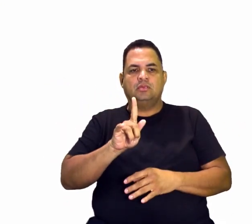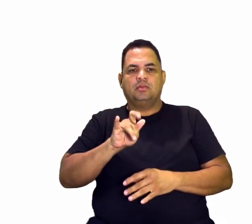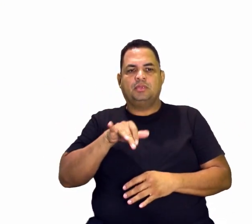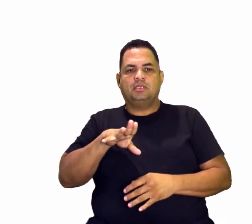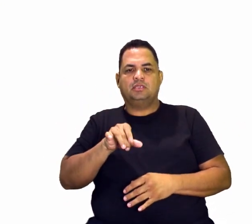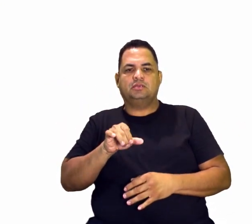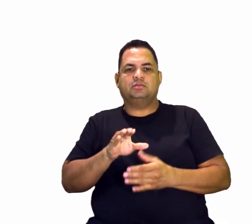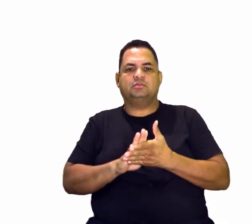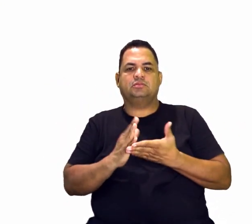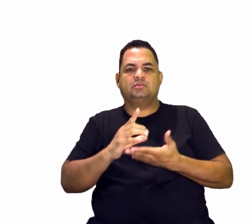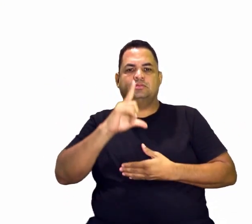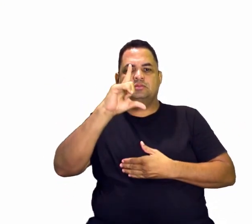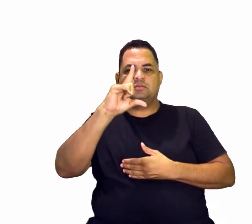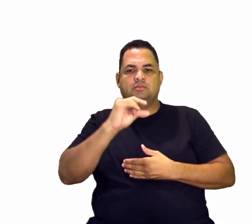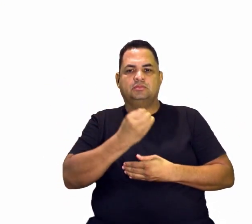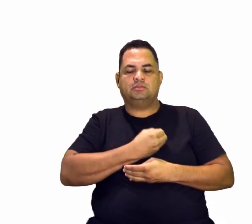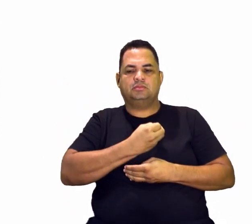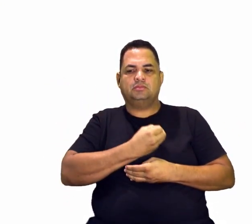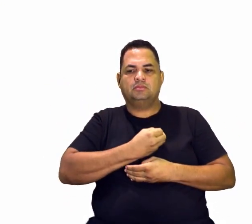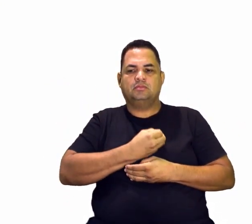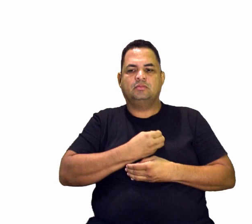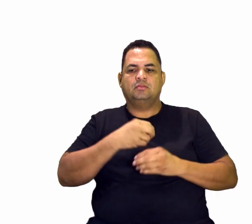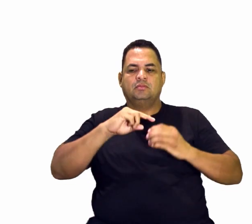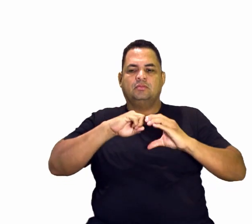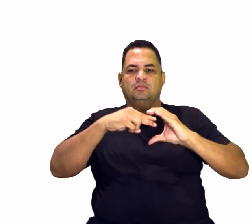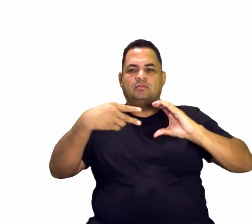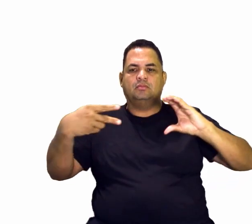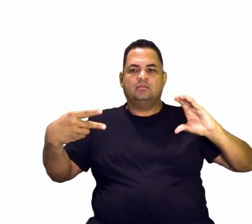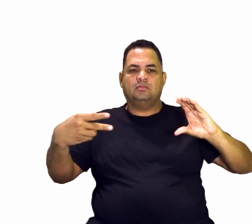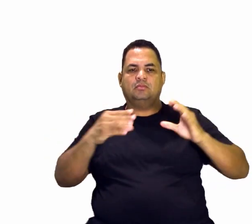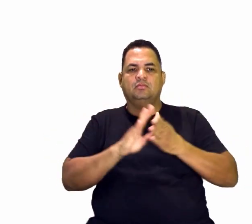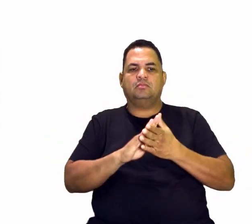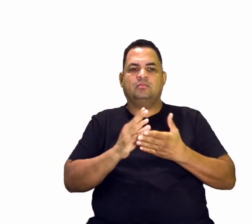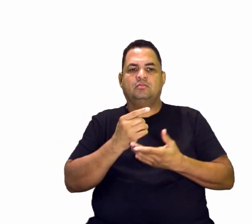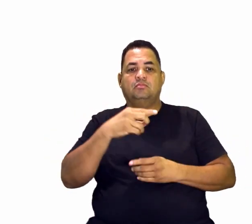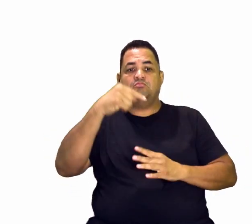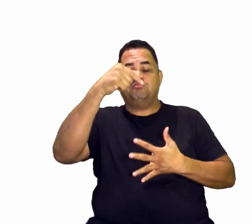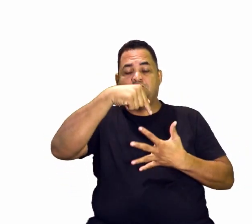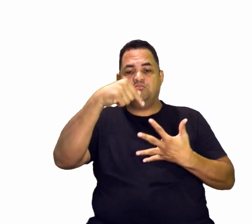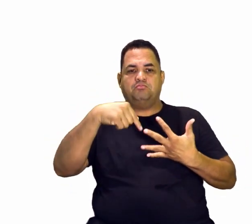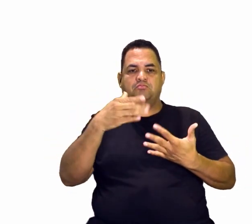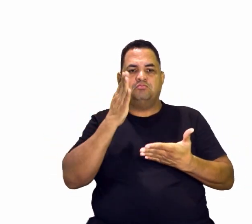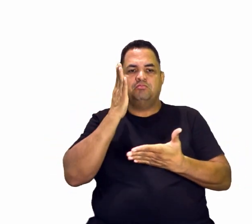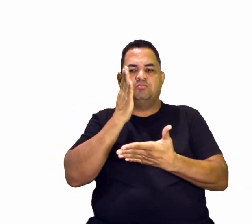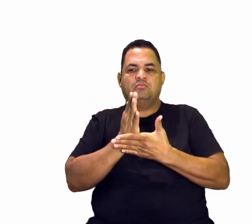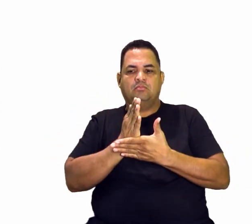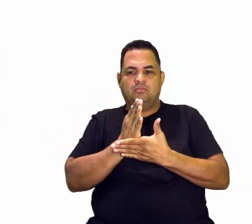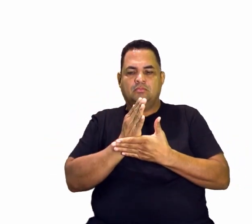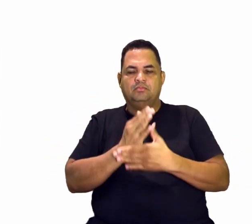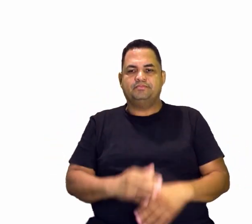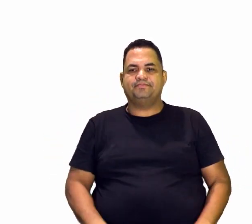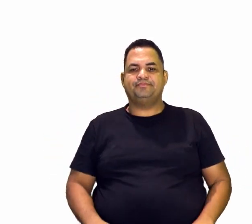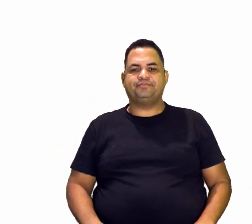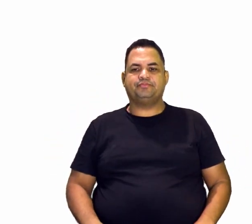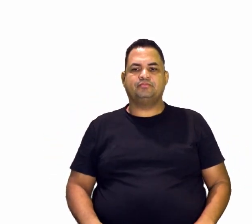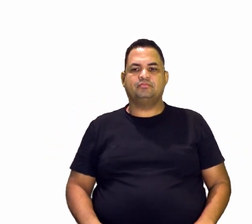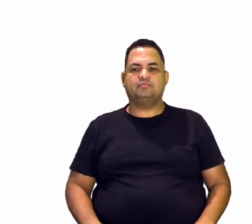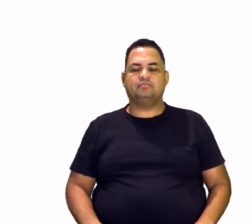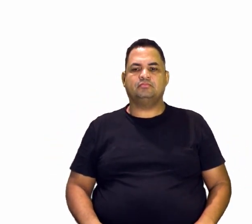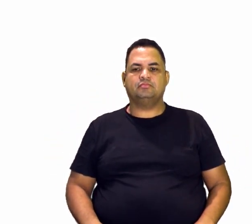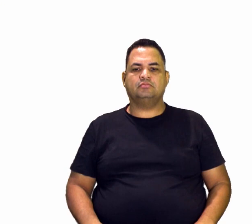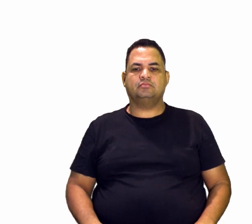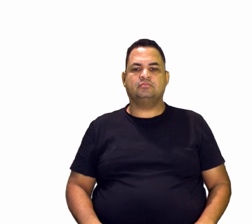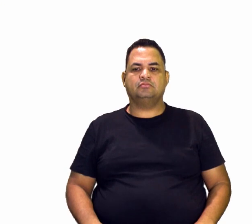dos gametas, reduzindo o número de cromossomos de uma espécie pela metade. Olha aqui pra